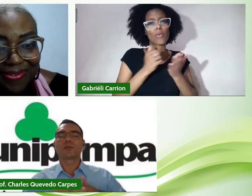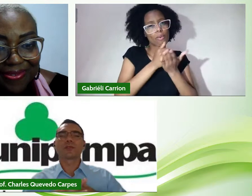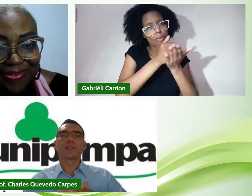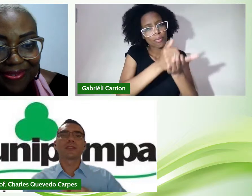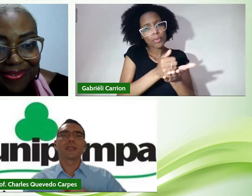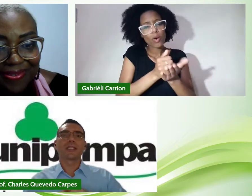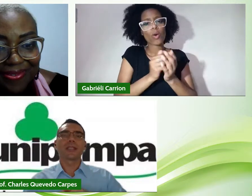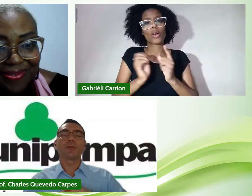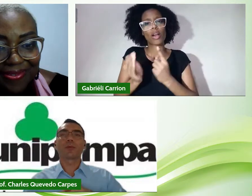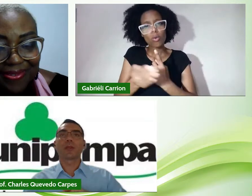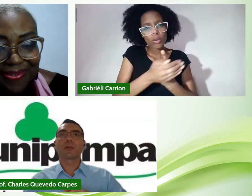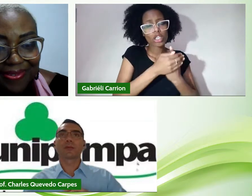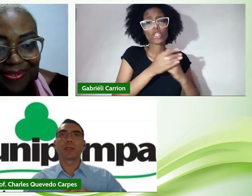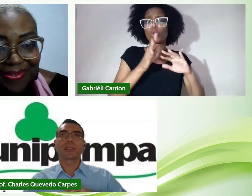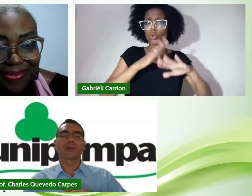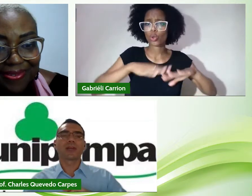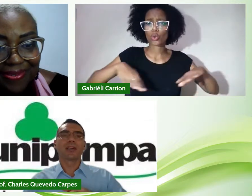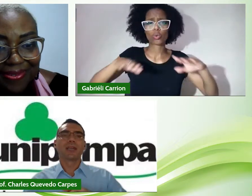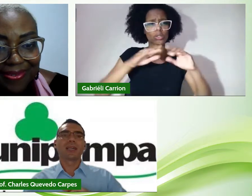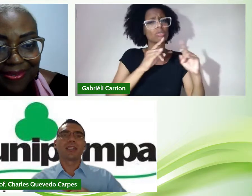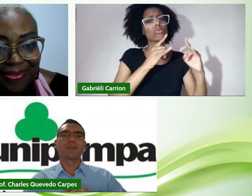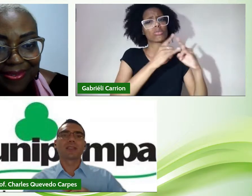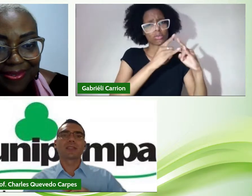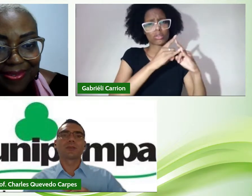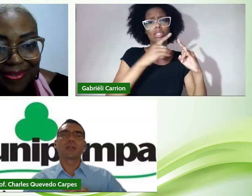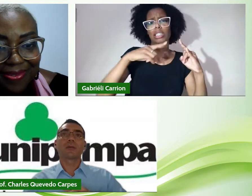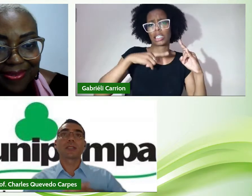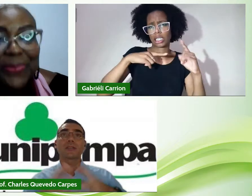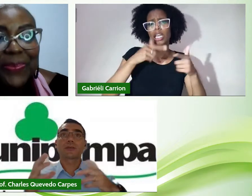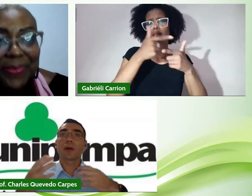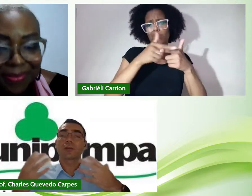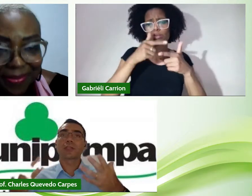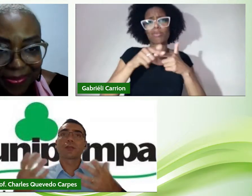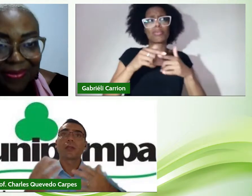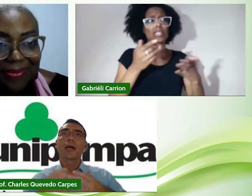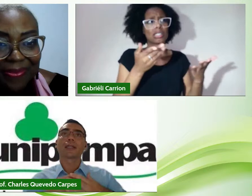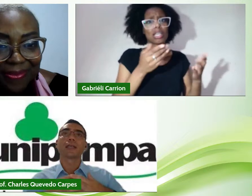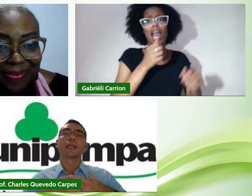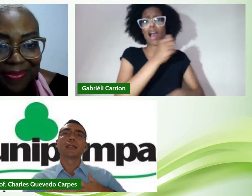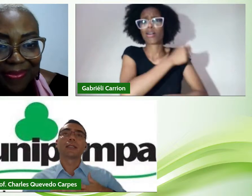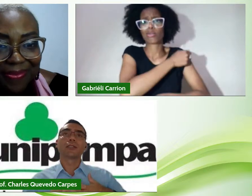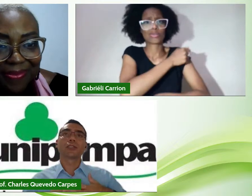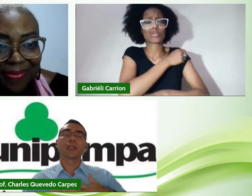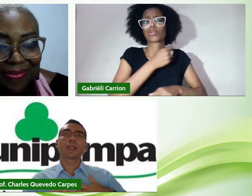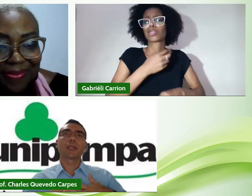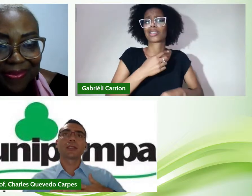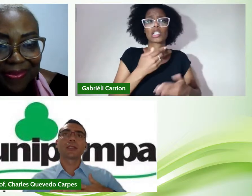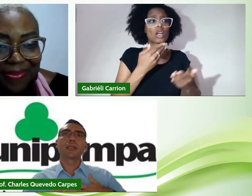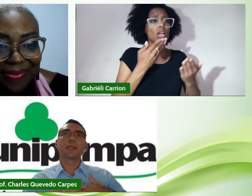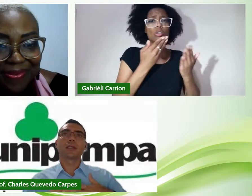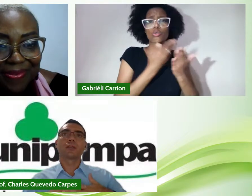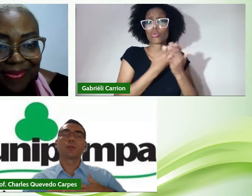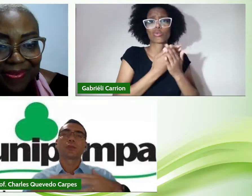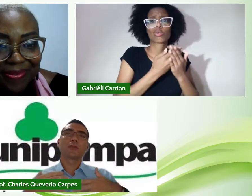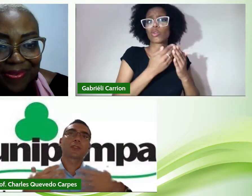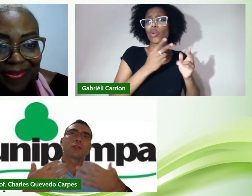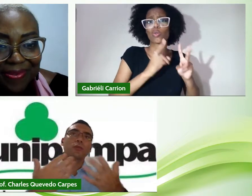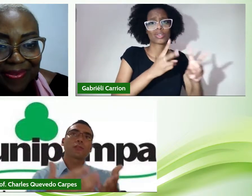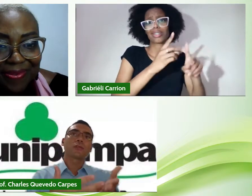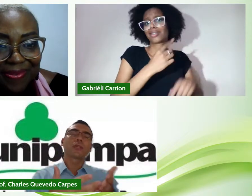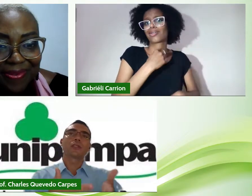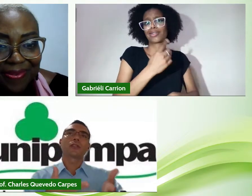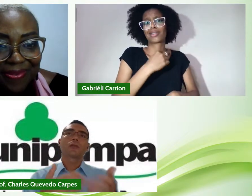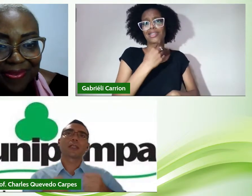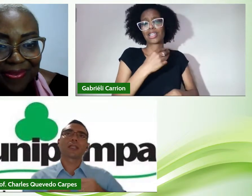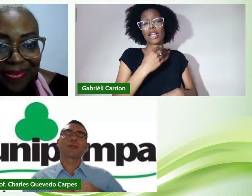todas as instituições, né, têm problemas com relação à evasão, né, mas às vezes falta esse olhar, né, da gente tentar entender do ponto de vista